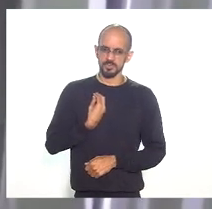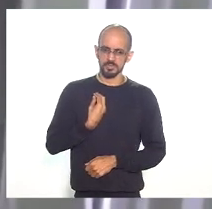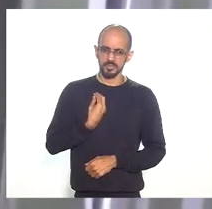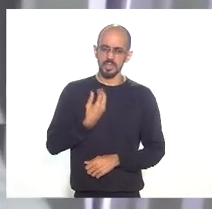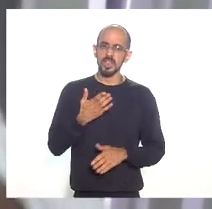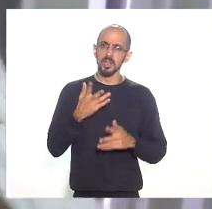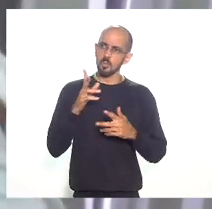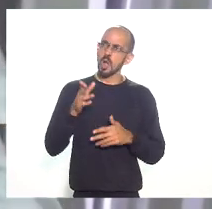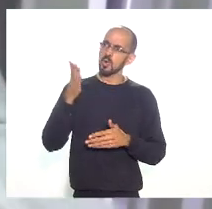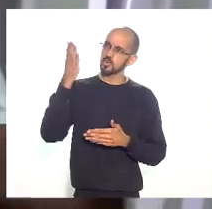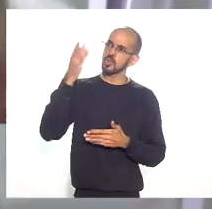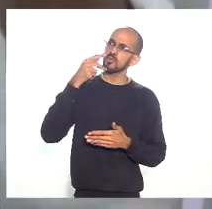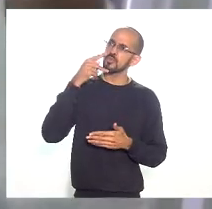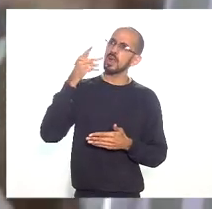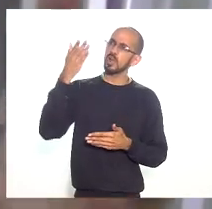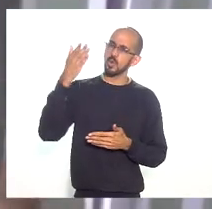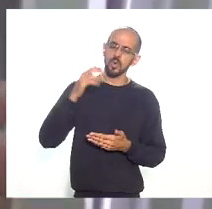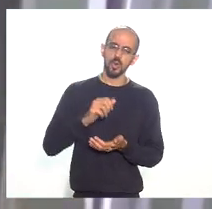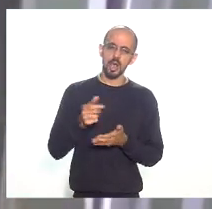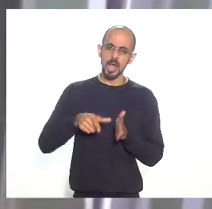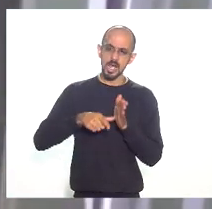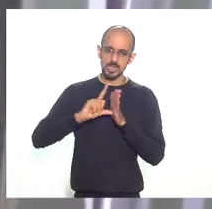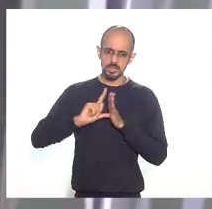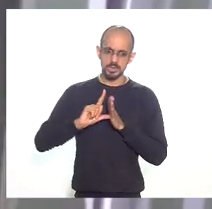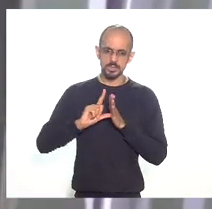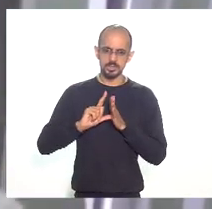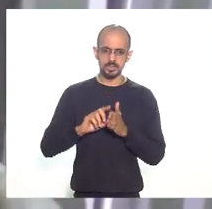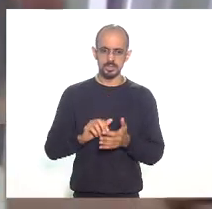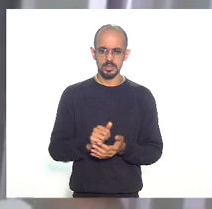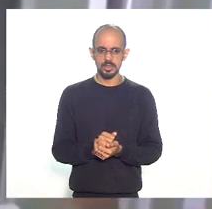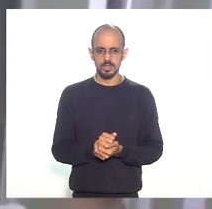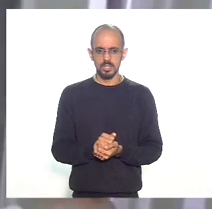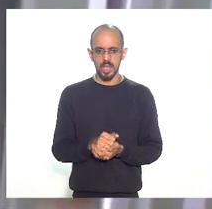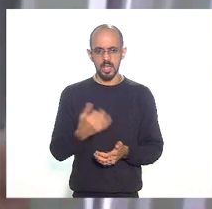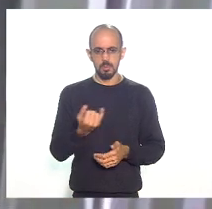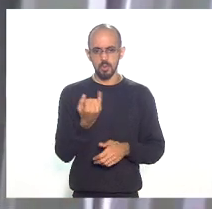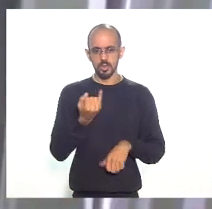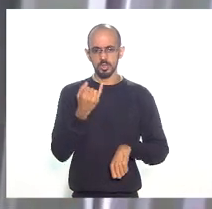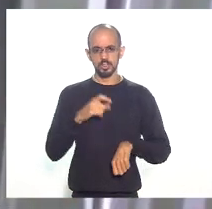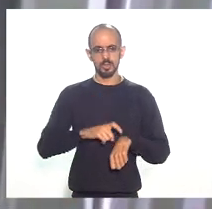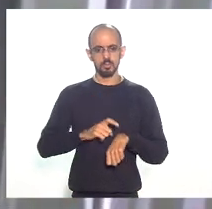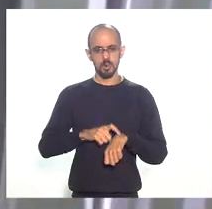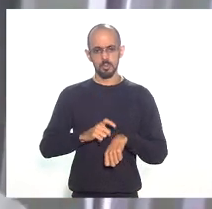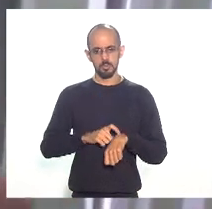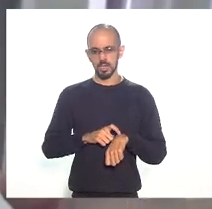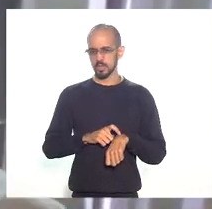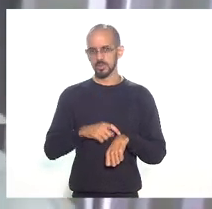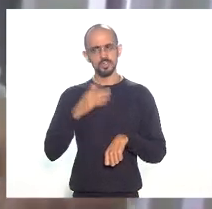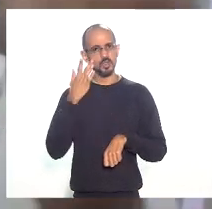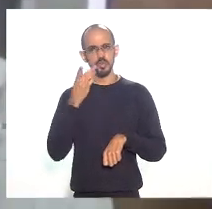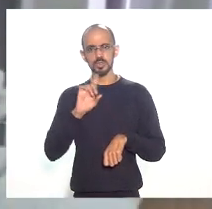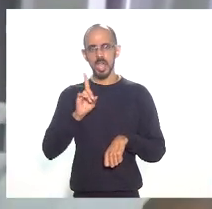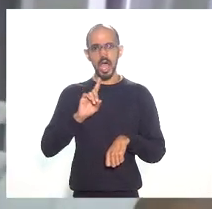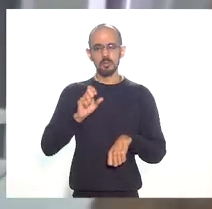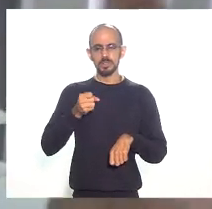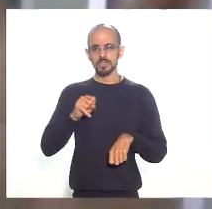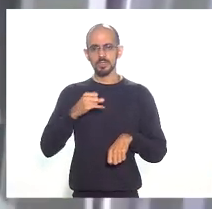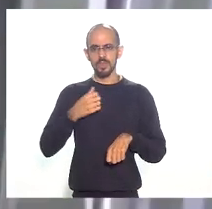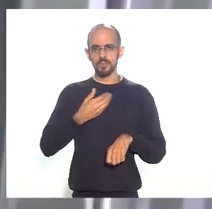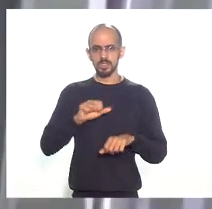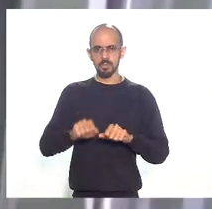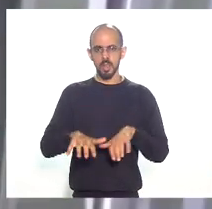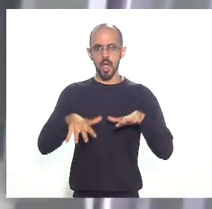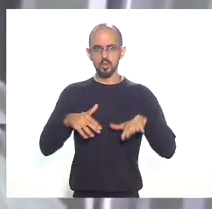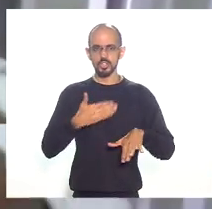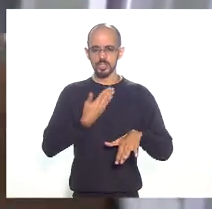Exª já anunciou antes da discussão da matéria, ter um momento, não sabemos ainda qual será o desenho, se audiência, se reunião em